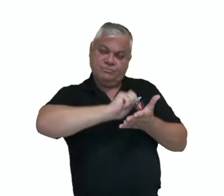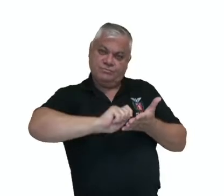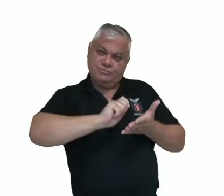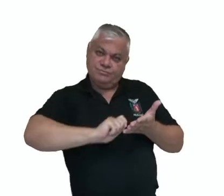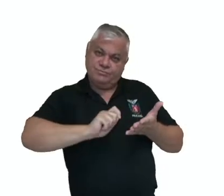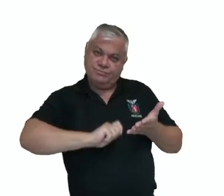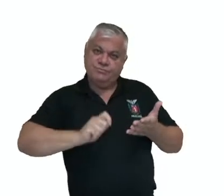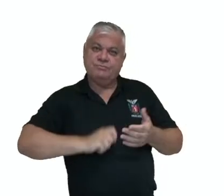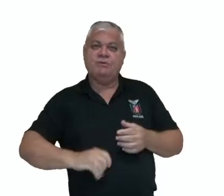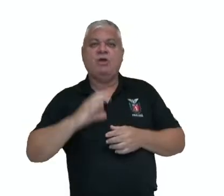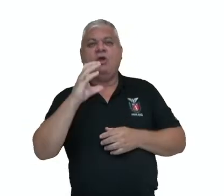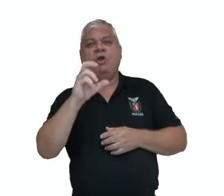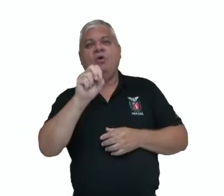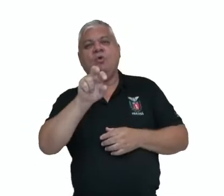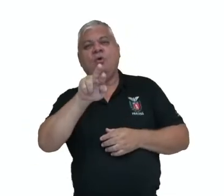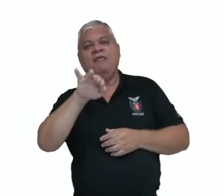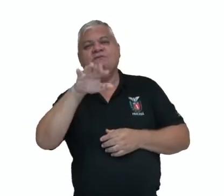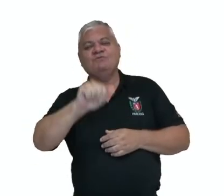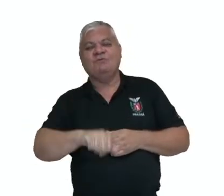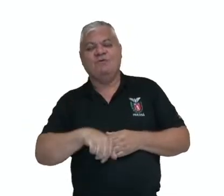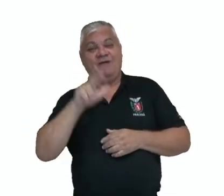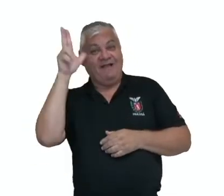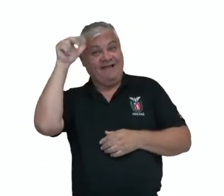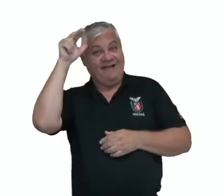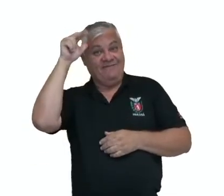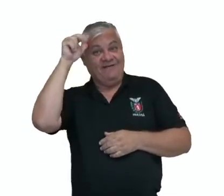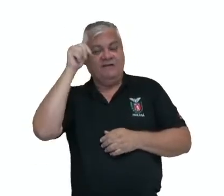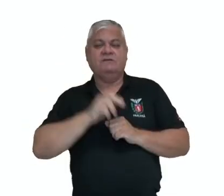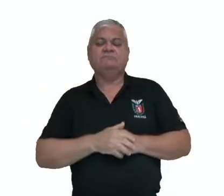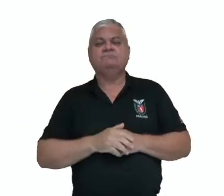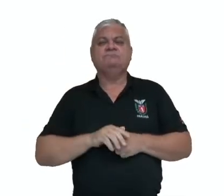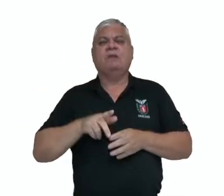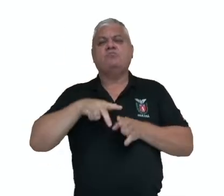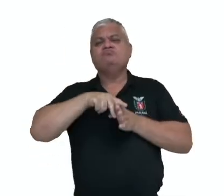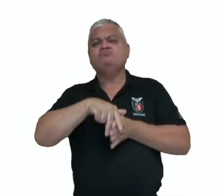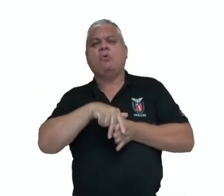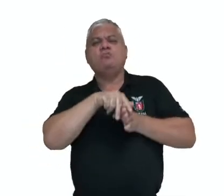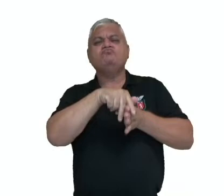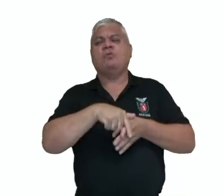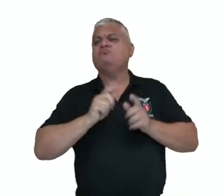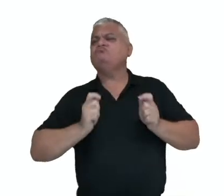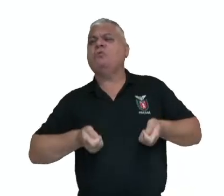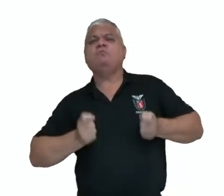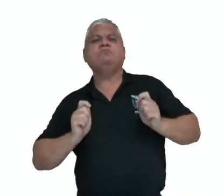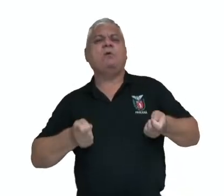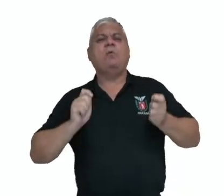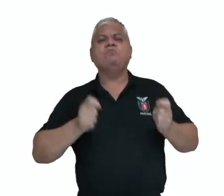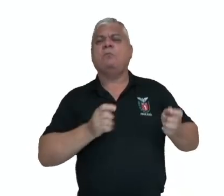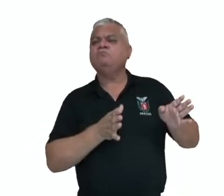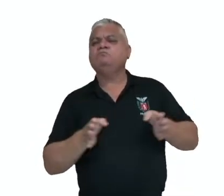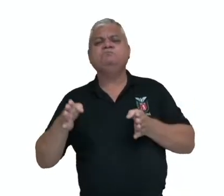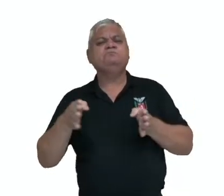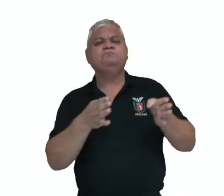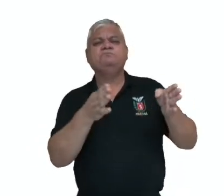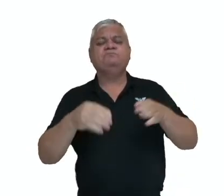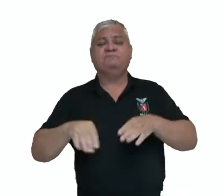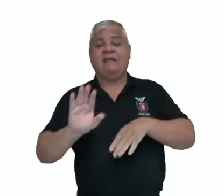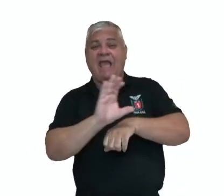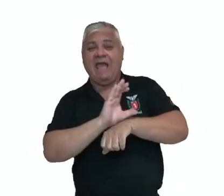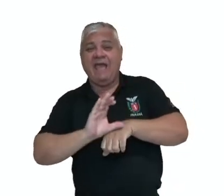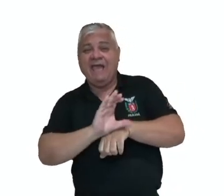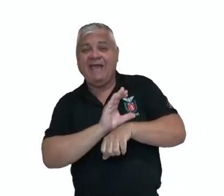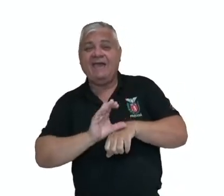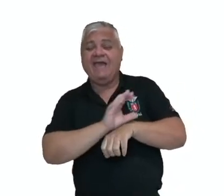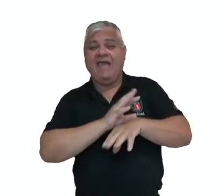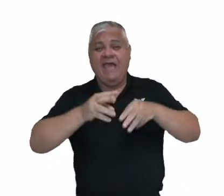ou seja, chegou como um cavalo rápido. Andando pela cidade, vi uma carroça larga, cheia de areia e cimento, pensei na vida